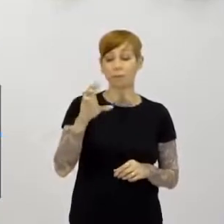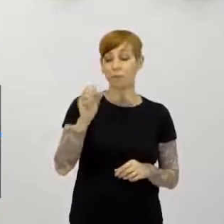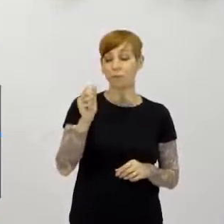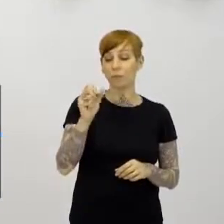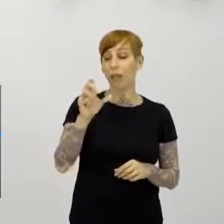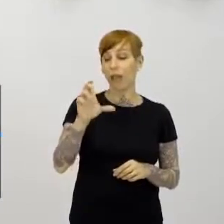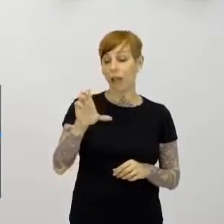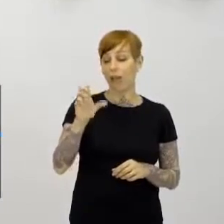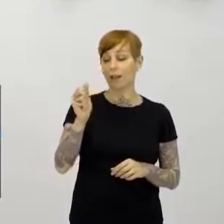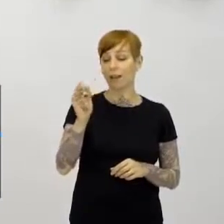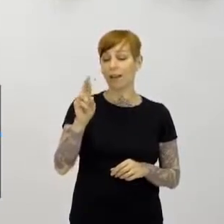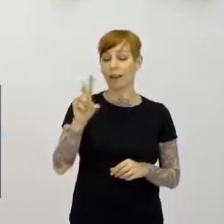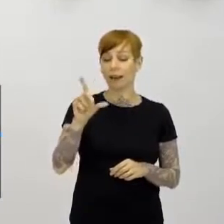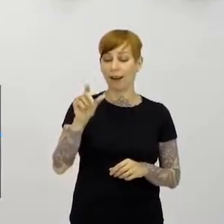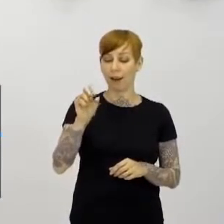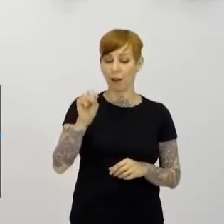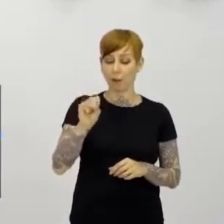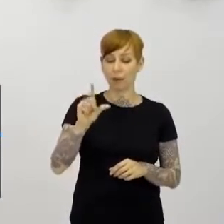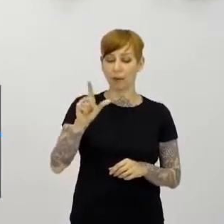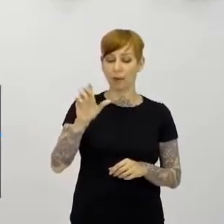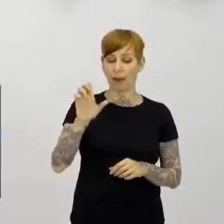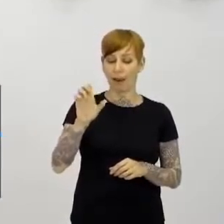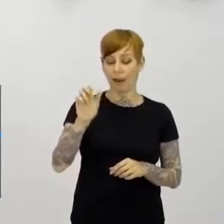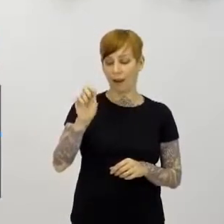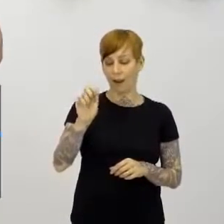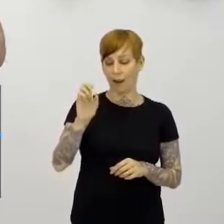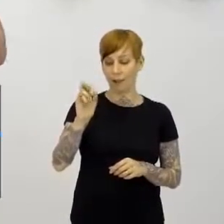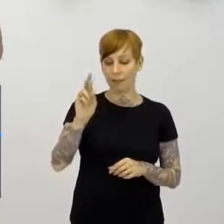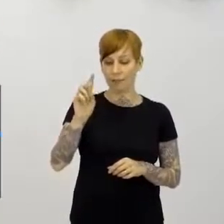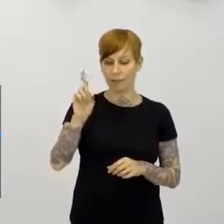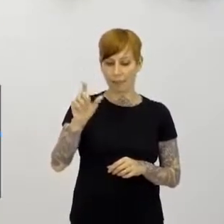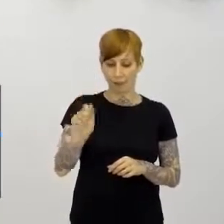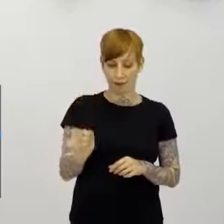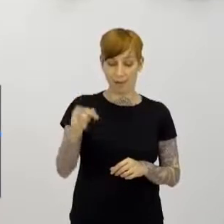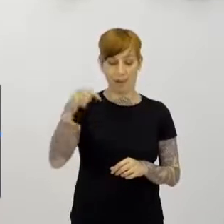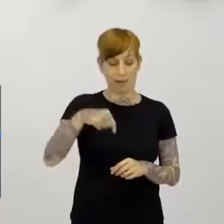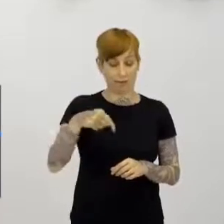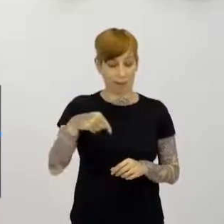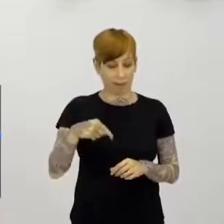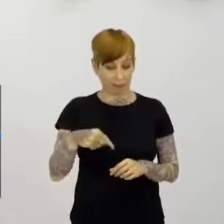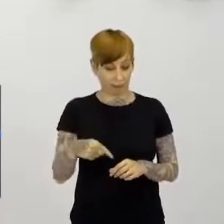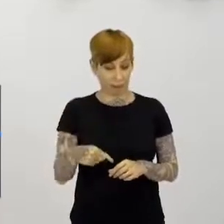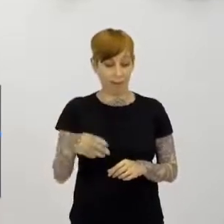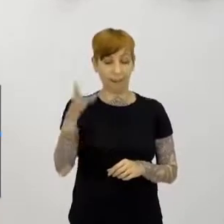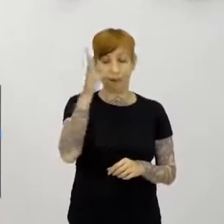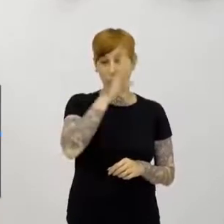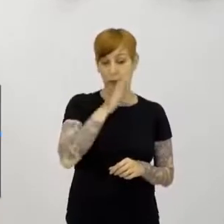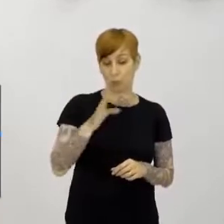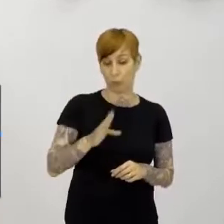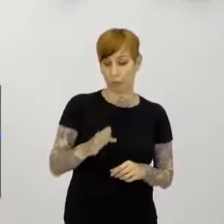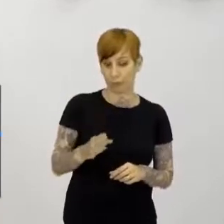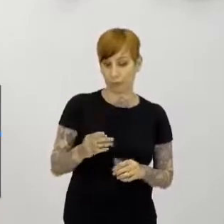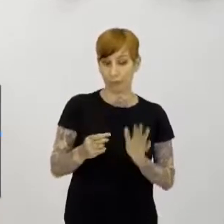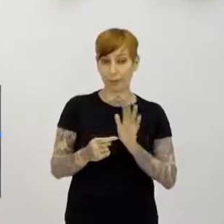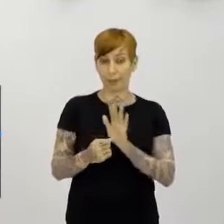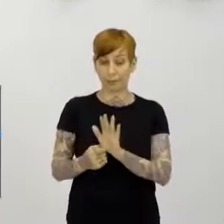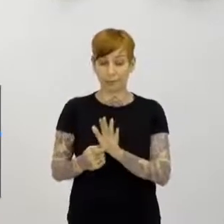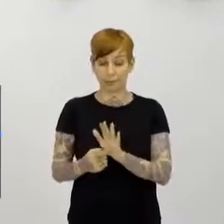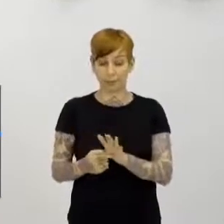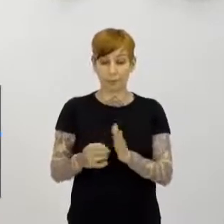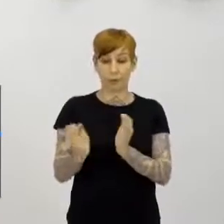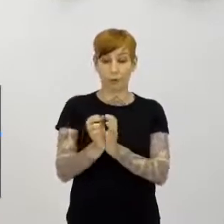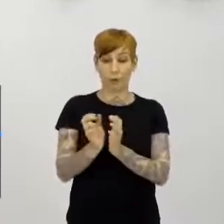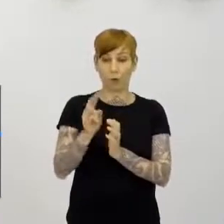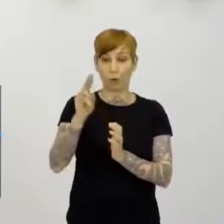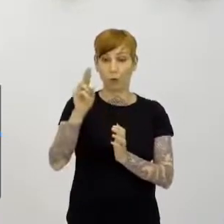dos grandes representantes da UDN, ele vai dizer o seguinte, olha só,